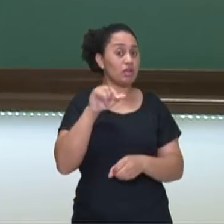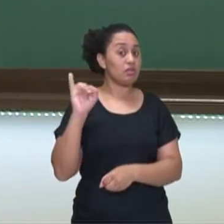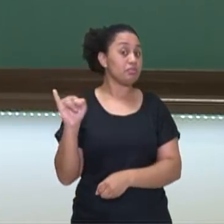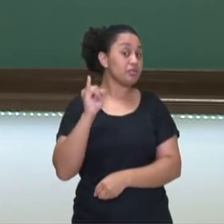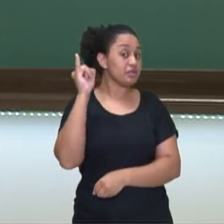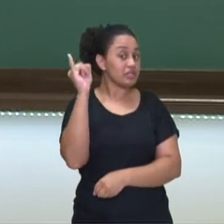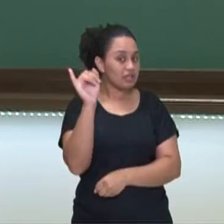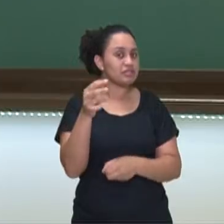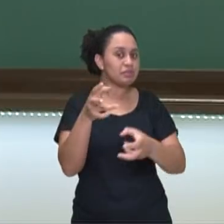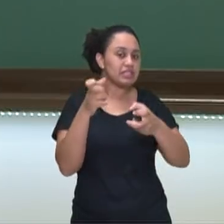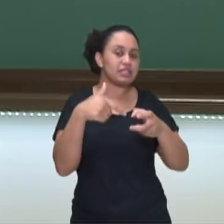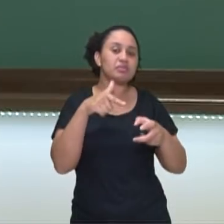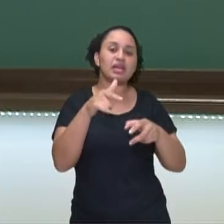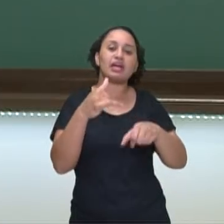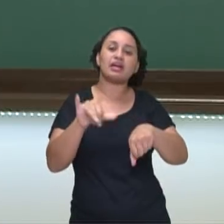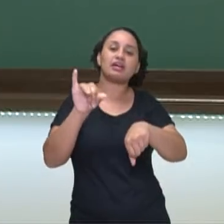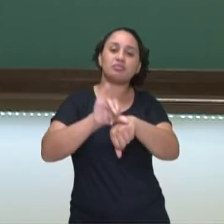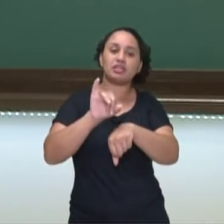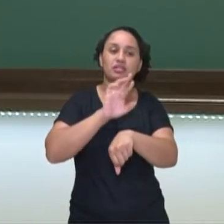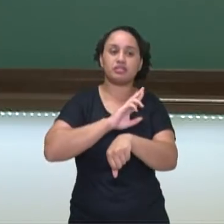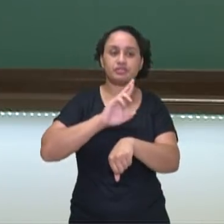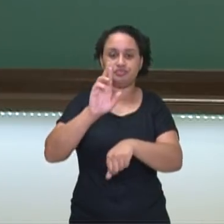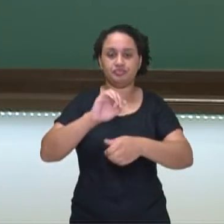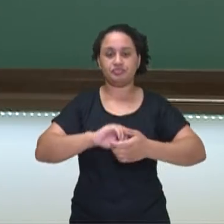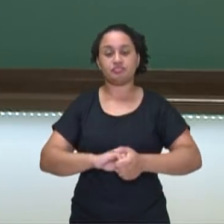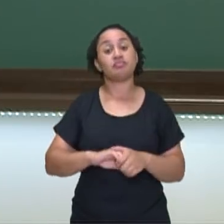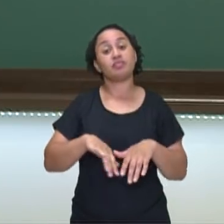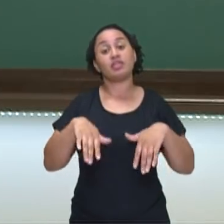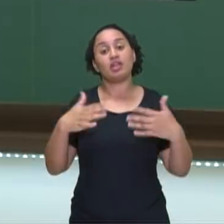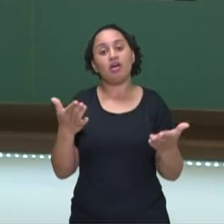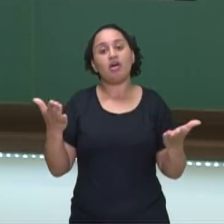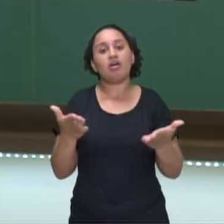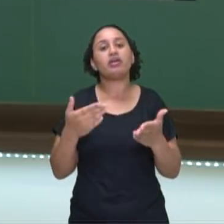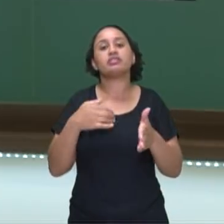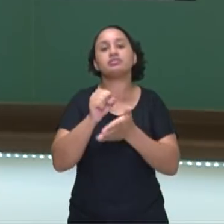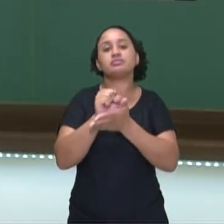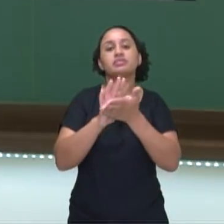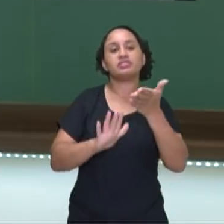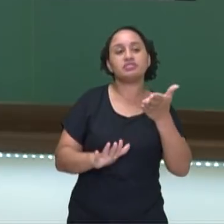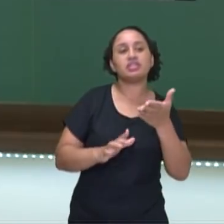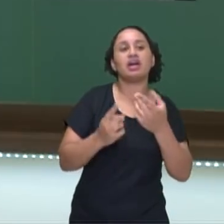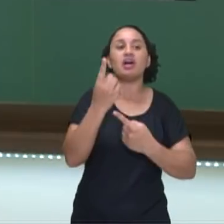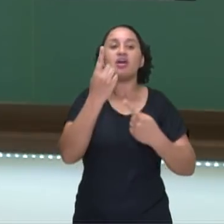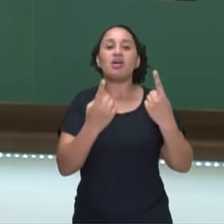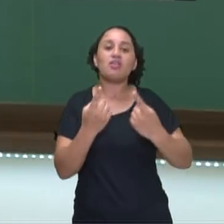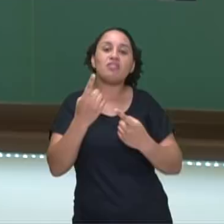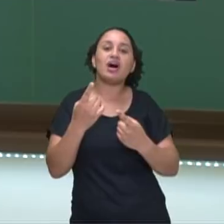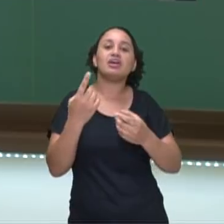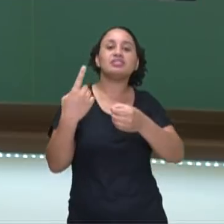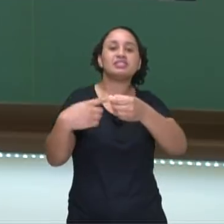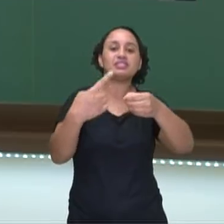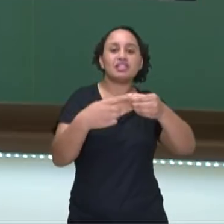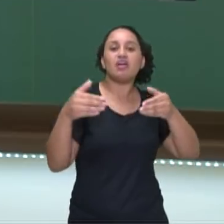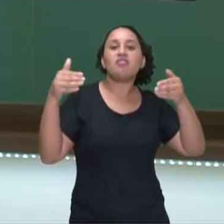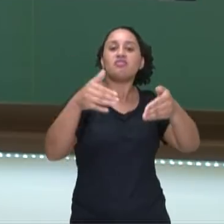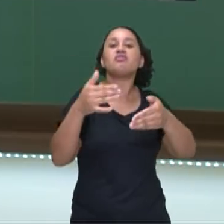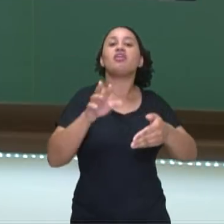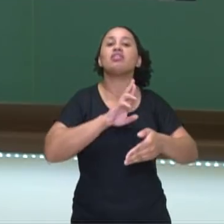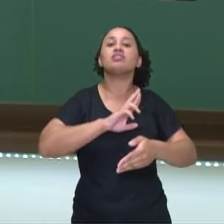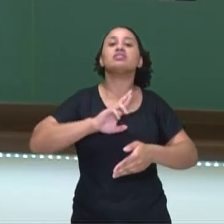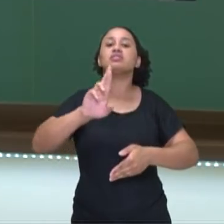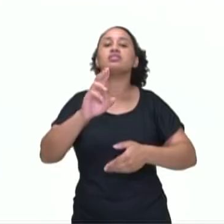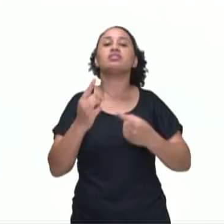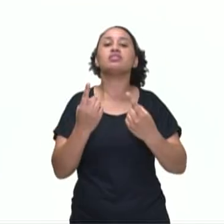religiosa dos iorubás. Depois de tudo isso, mais um exercício. Qual cidade iorubá era o centro